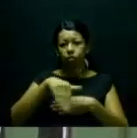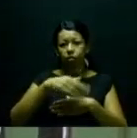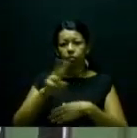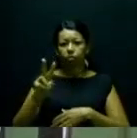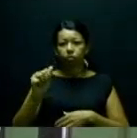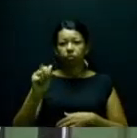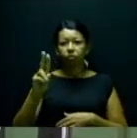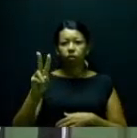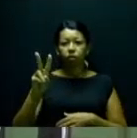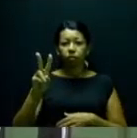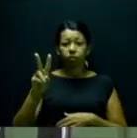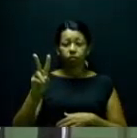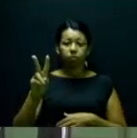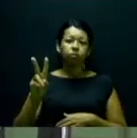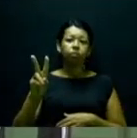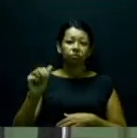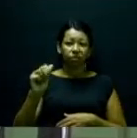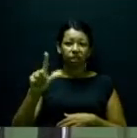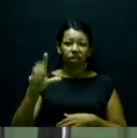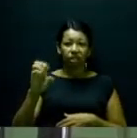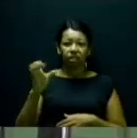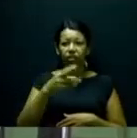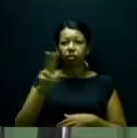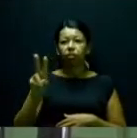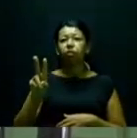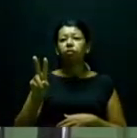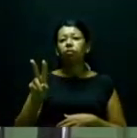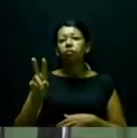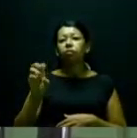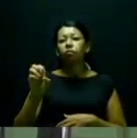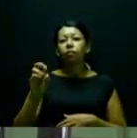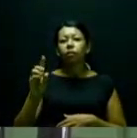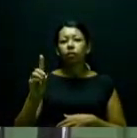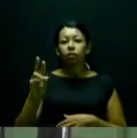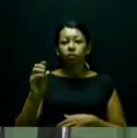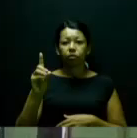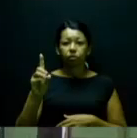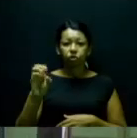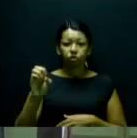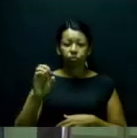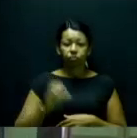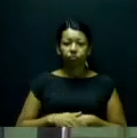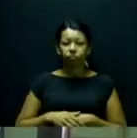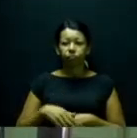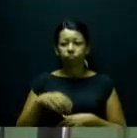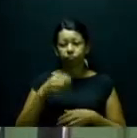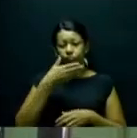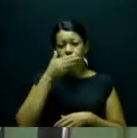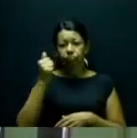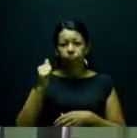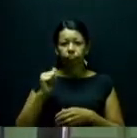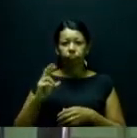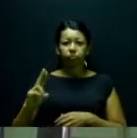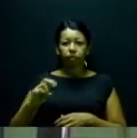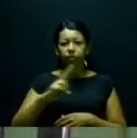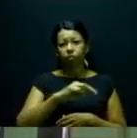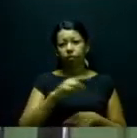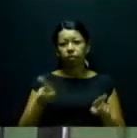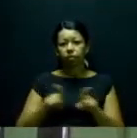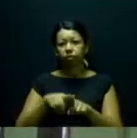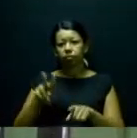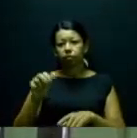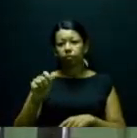no Vale Verde. Encaminha-se. Manutenção nas lombadas da Avenida Manuel dos Santos Mesquita, no Vale